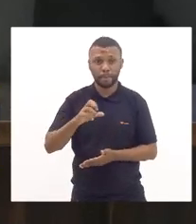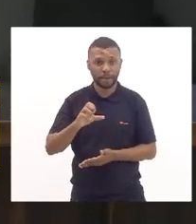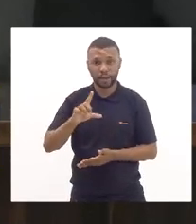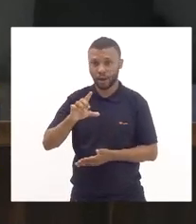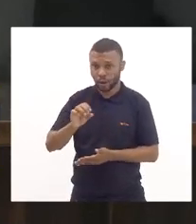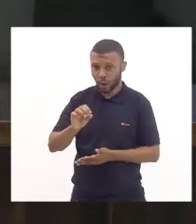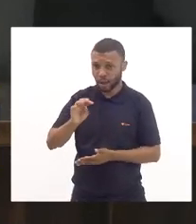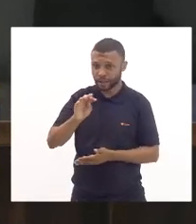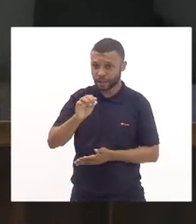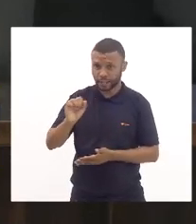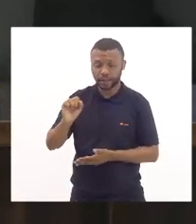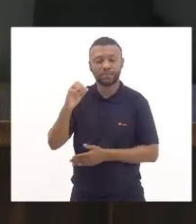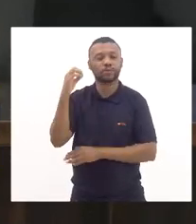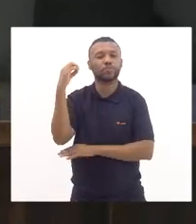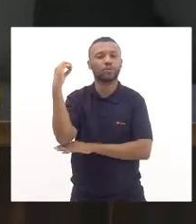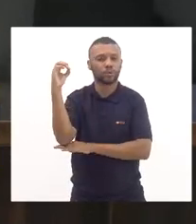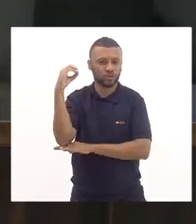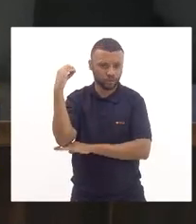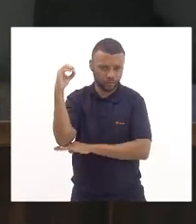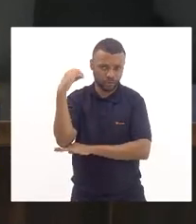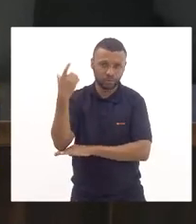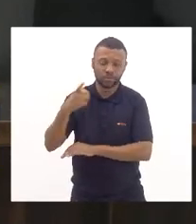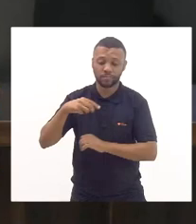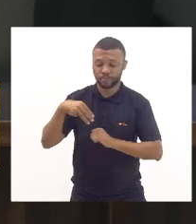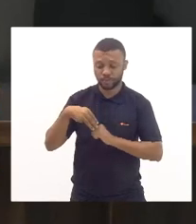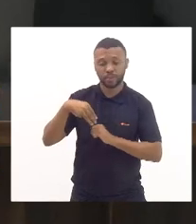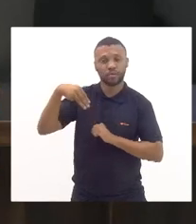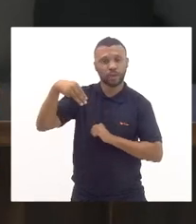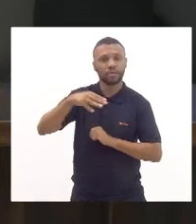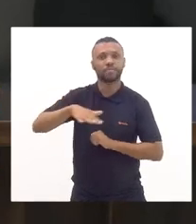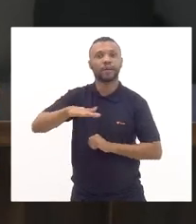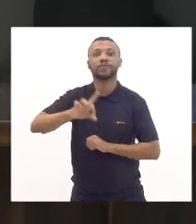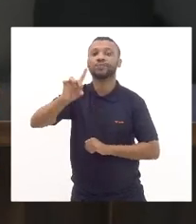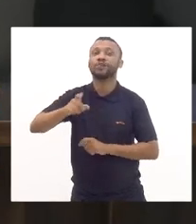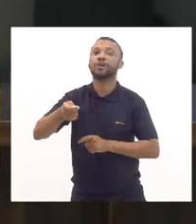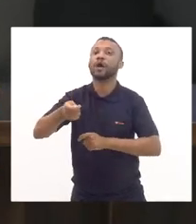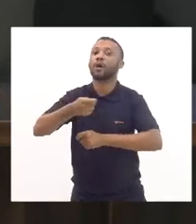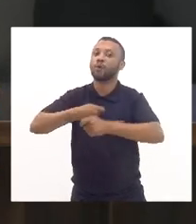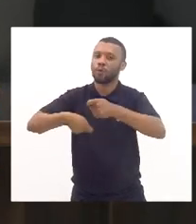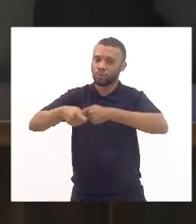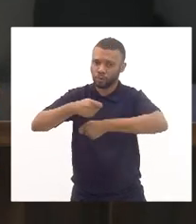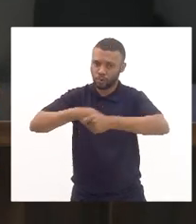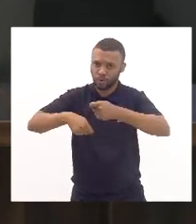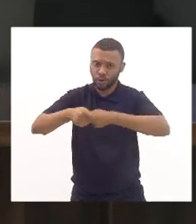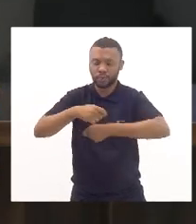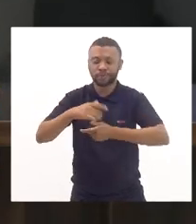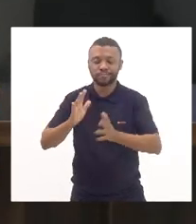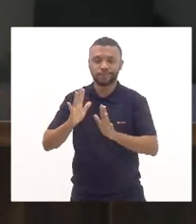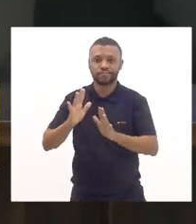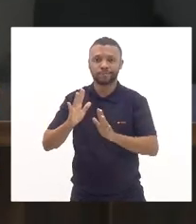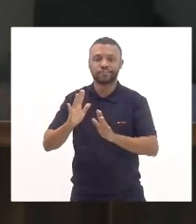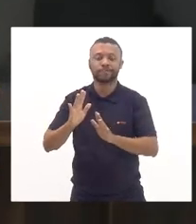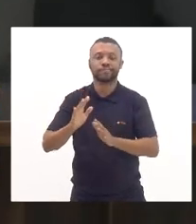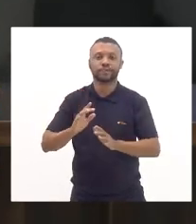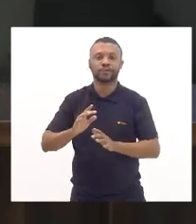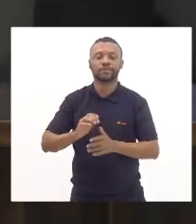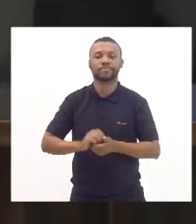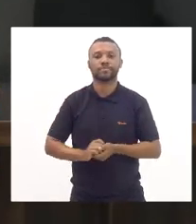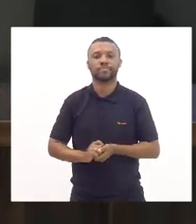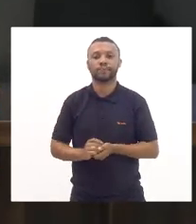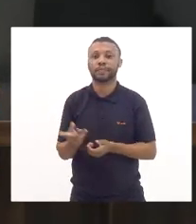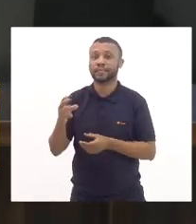Grande do Sul. Fez mestrado em Direito Econômico, Direito e Economia